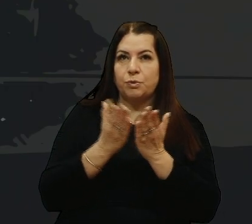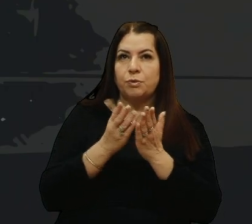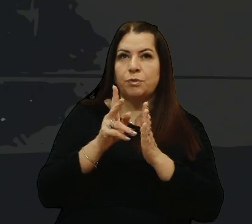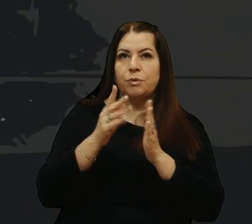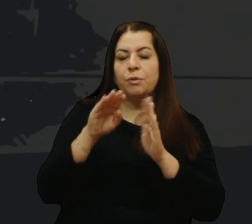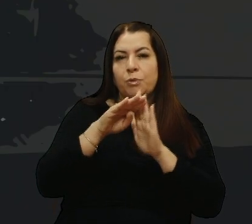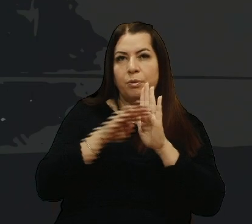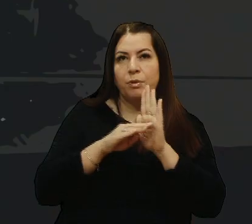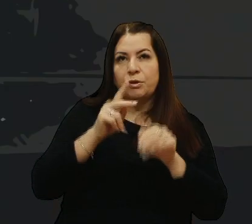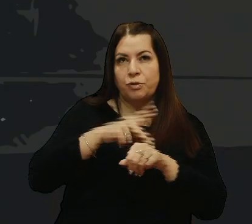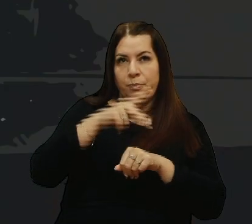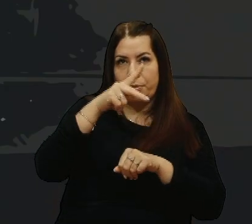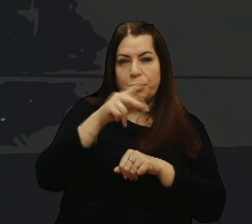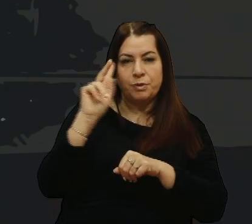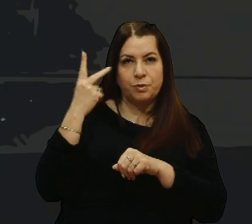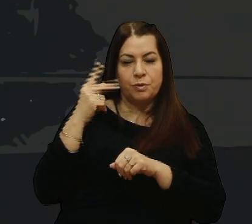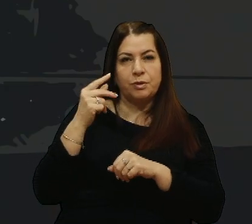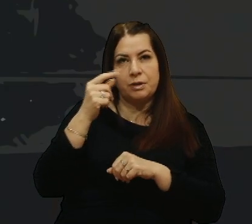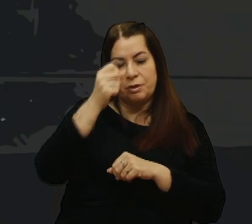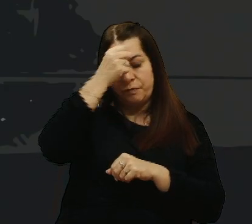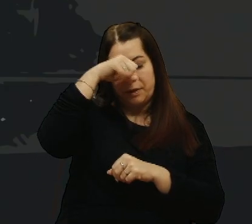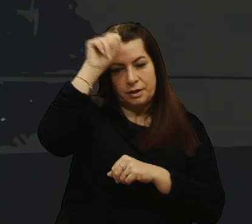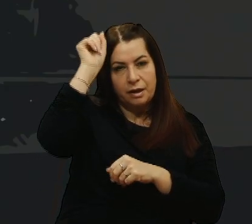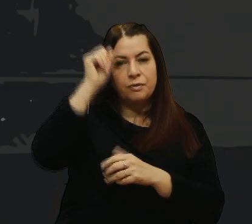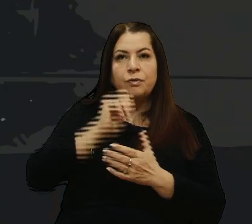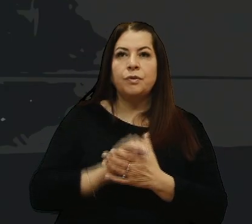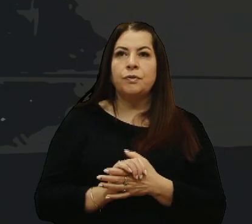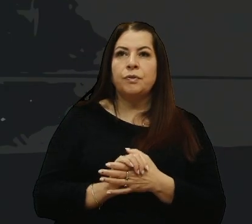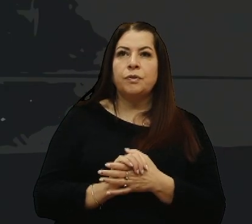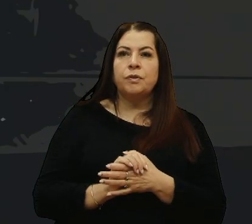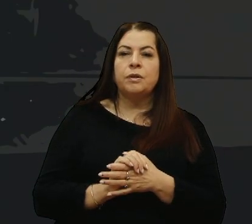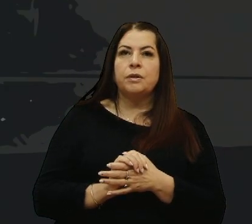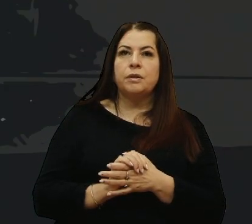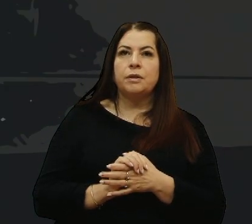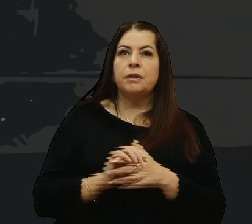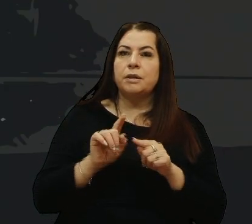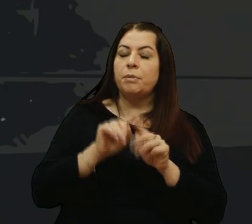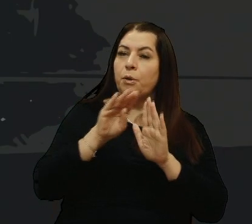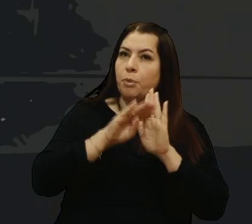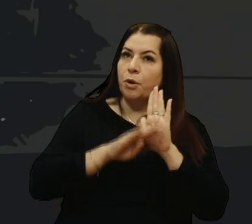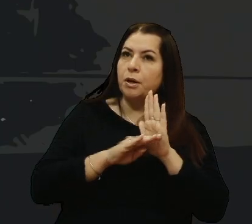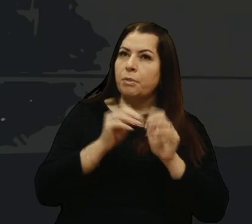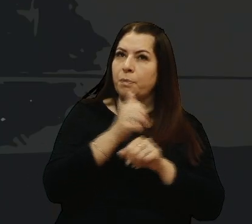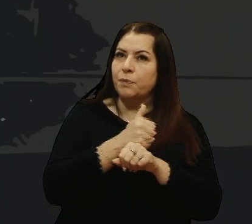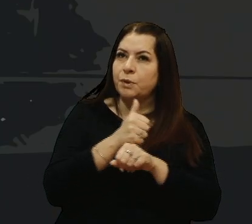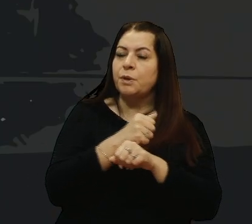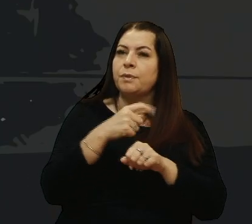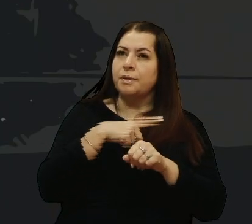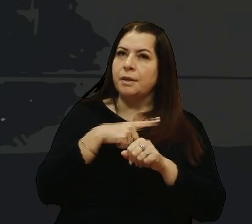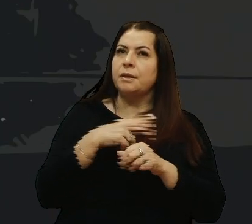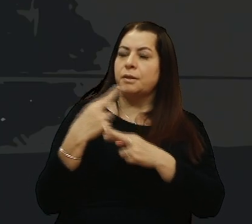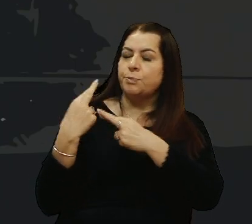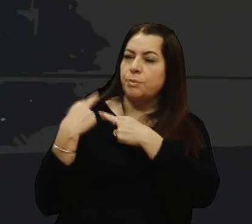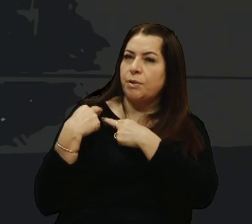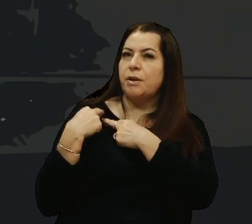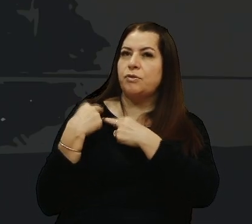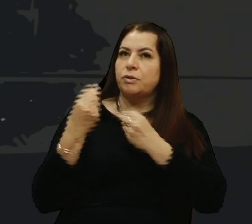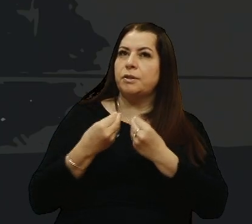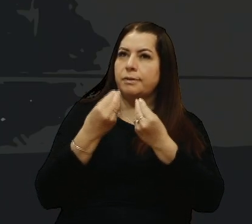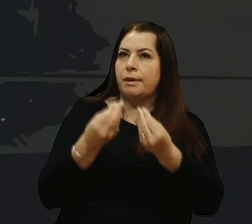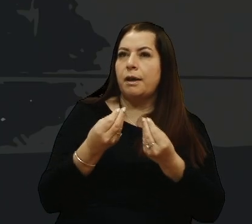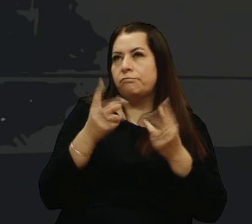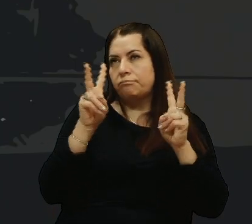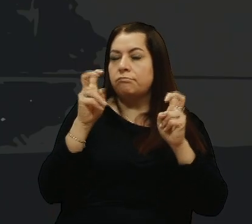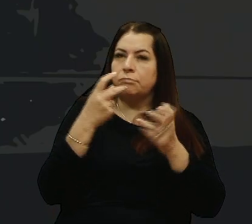de pós-graduação em História da Universidade de Caxias do Sul, e como um programa profissional nós temos a responsabilidade de entregar um